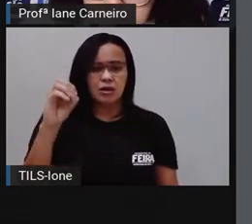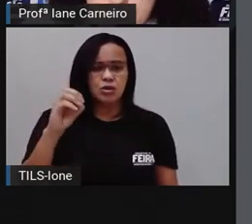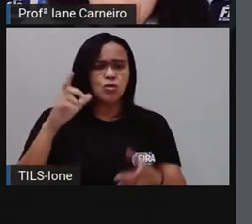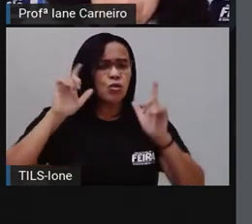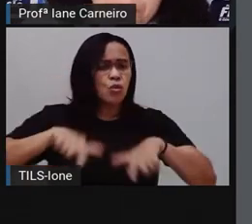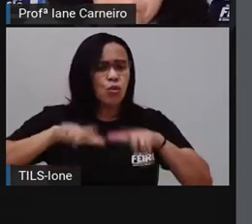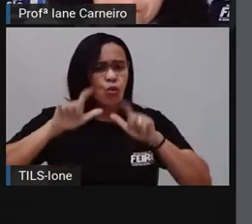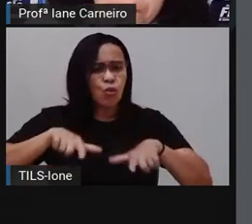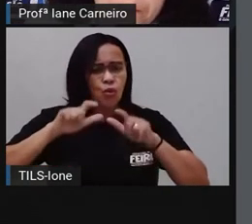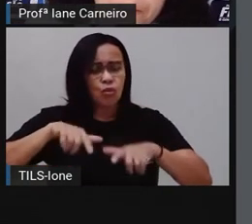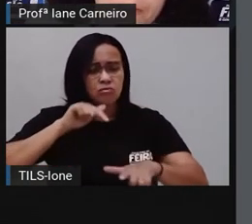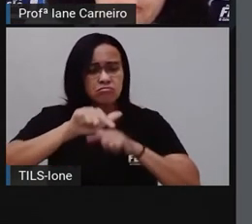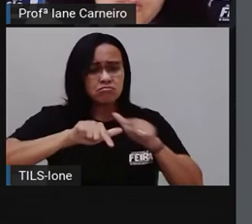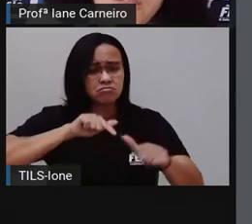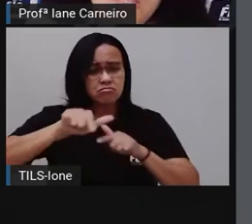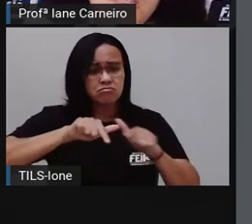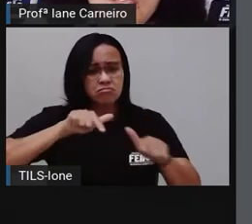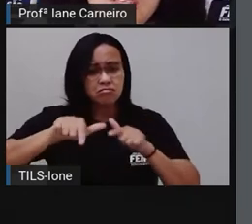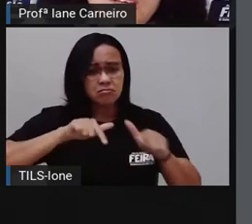fica?